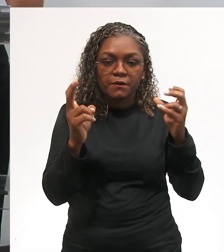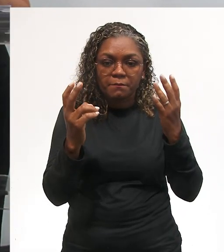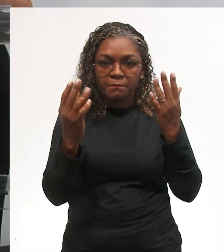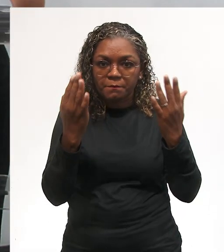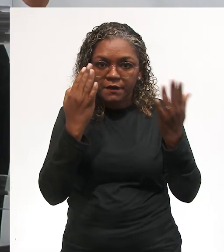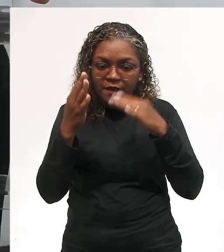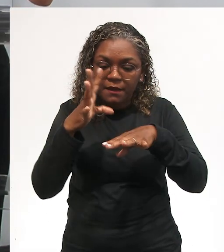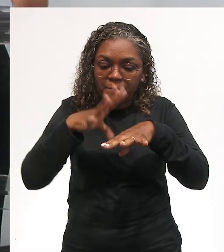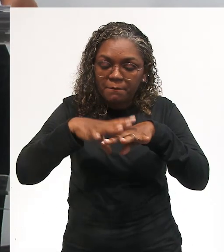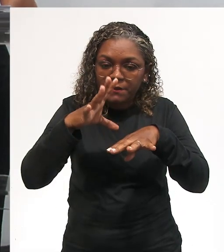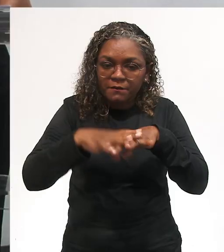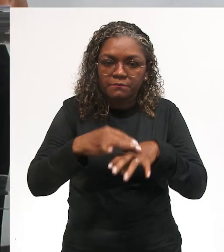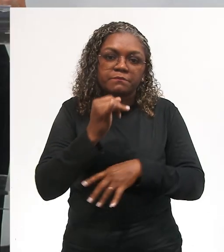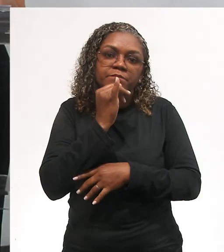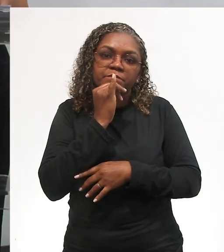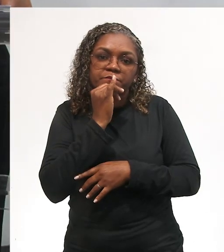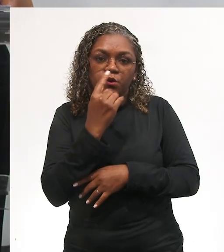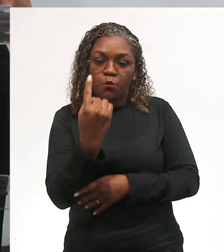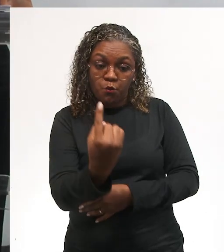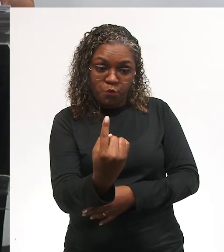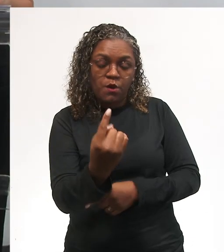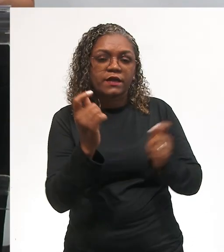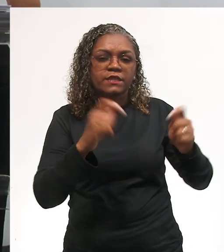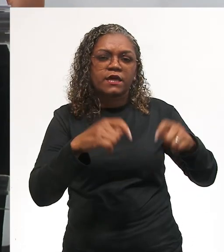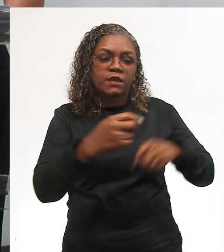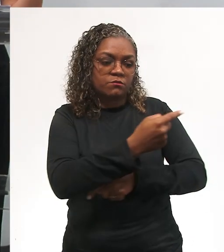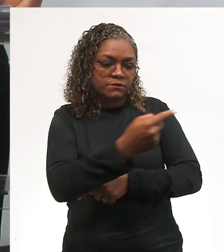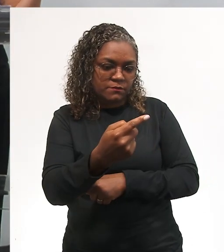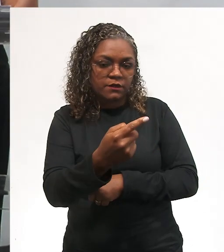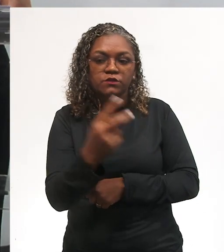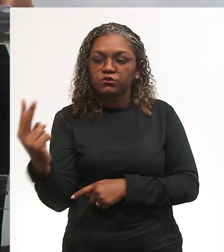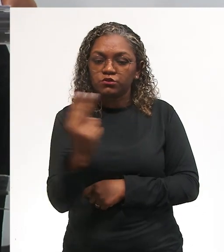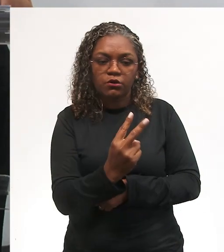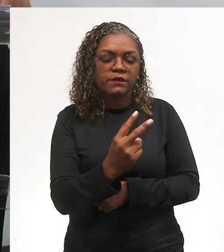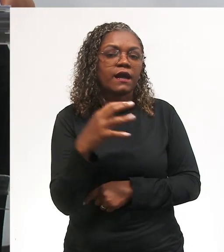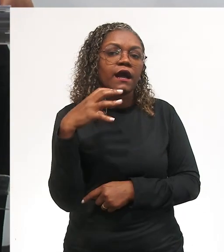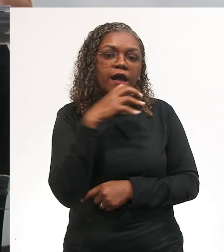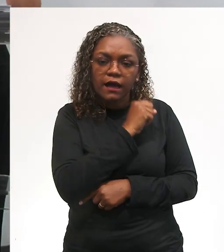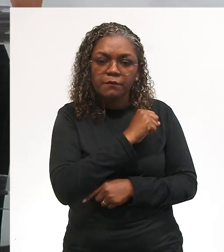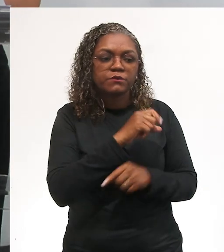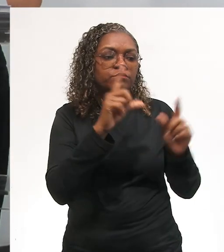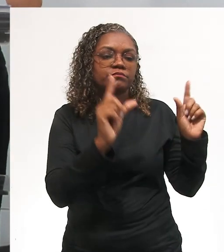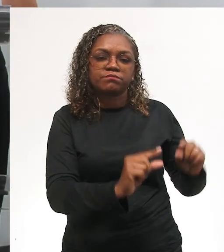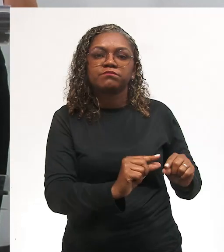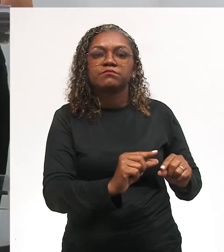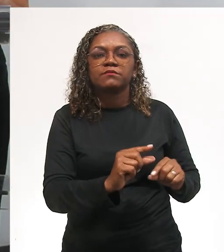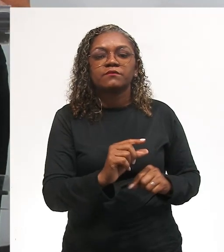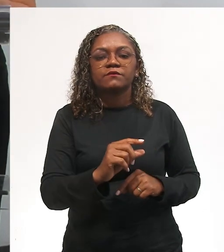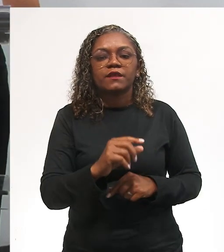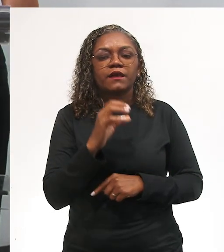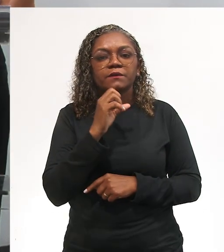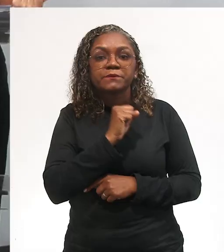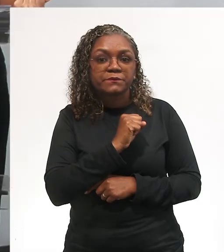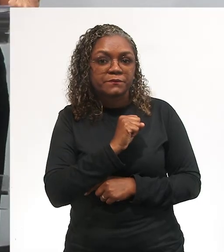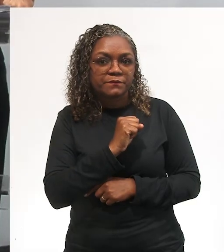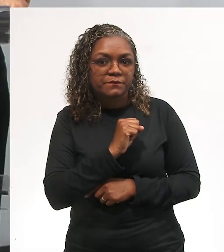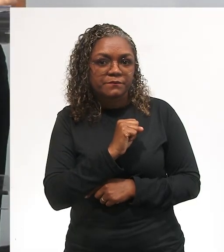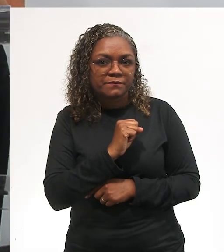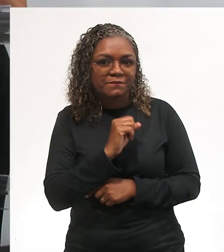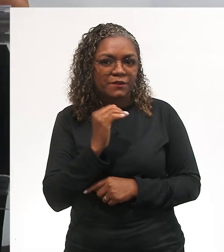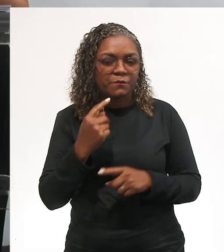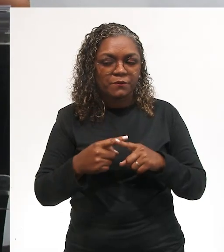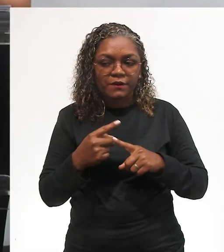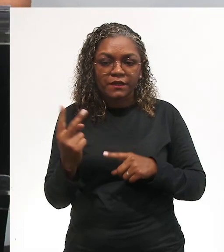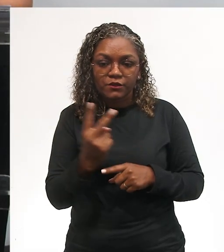Então, se aquele funcionário termina em um tempo, nós vamos lidar com a utopia, digamos assim, de que o outro